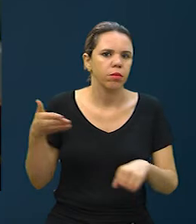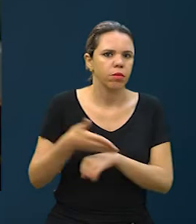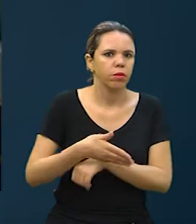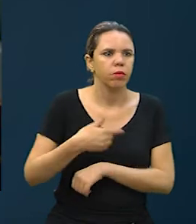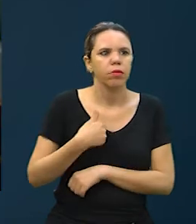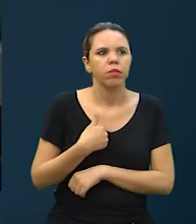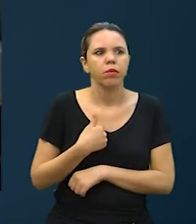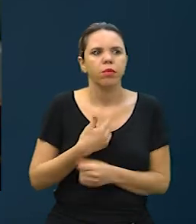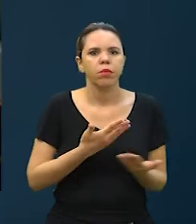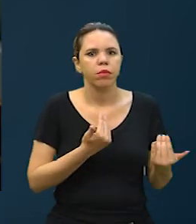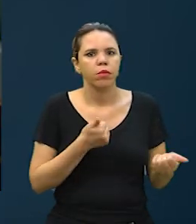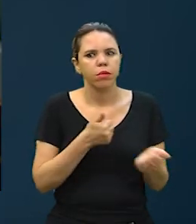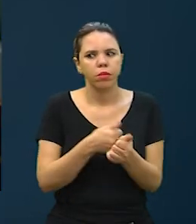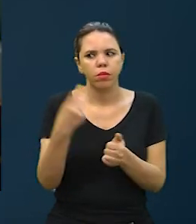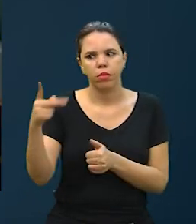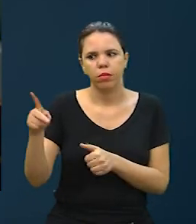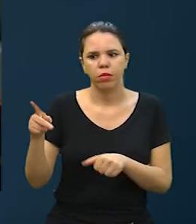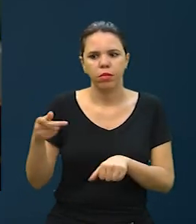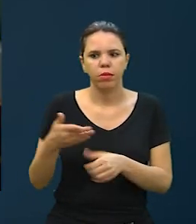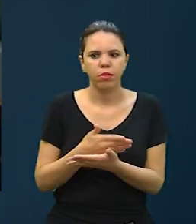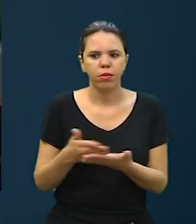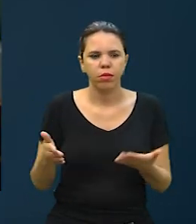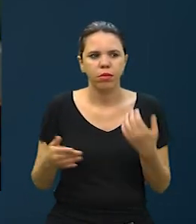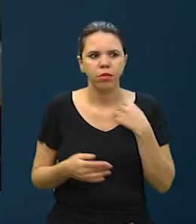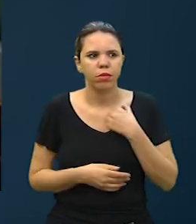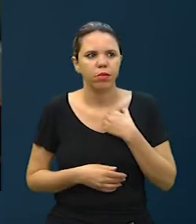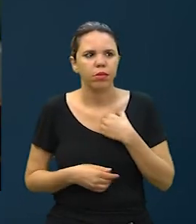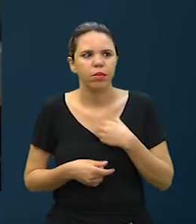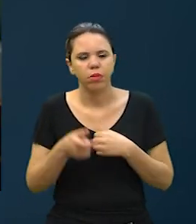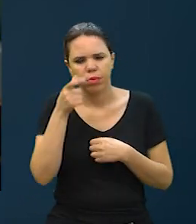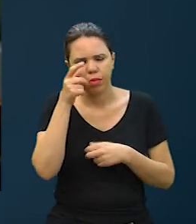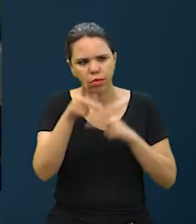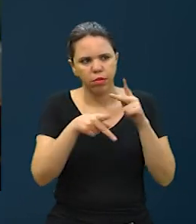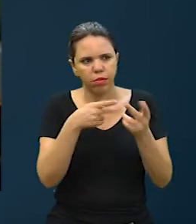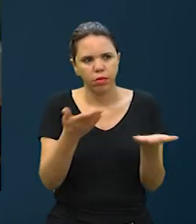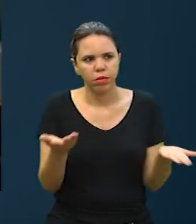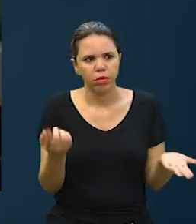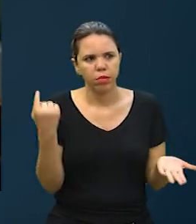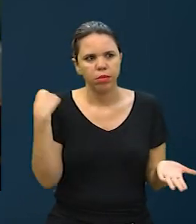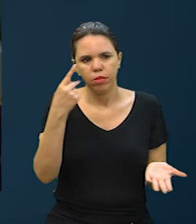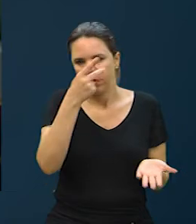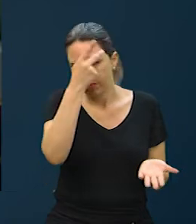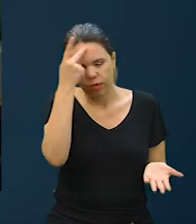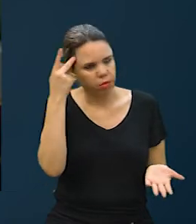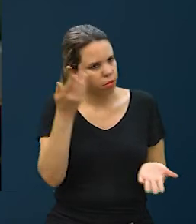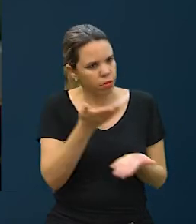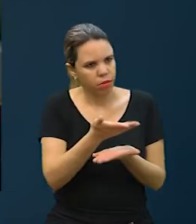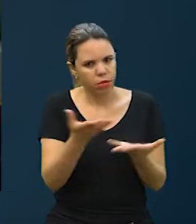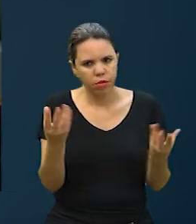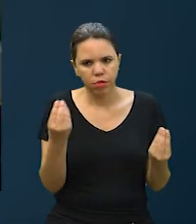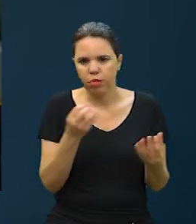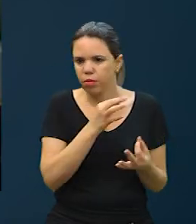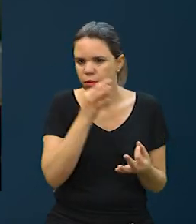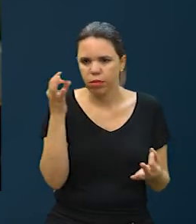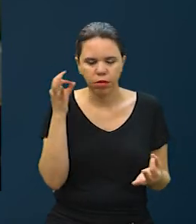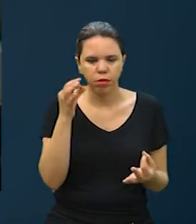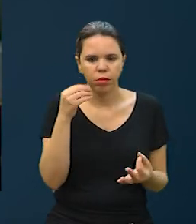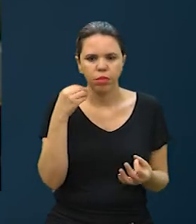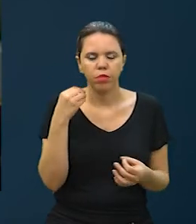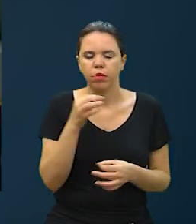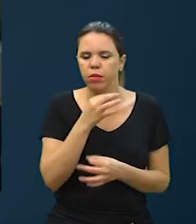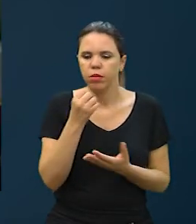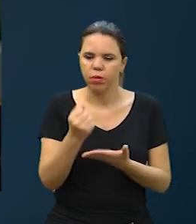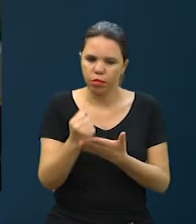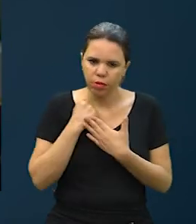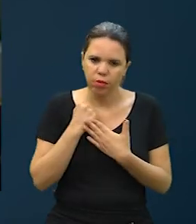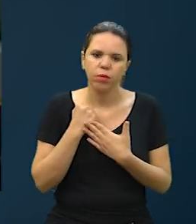quando eu entrei, eu era um menino perto dos outros que estavam lá. E eu olhei aquelas pessoas, assim, pessoas muito boas, pessoas